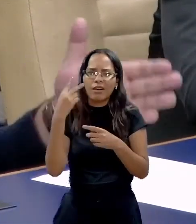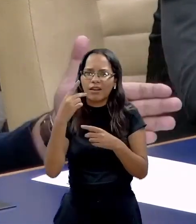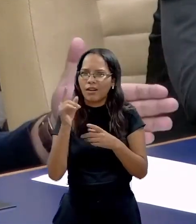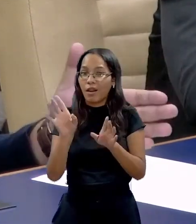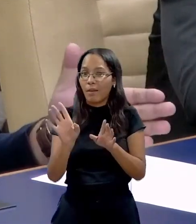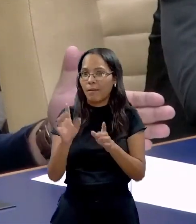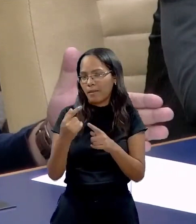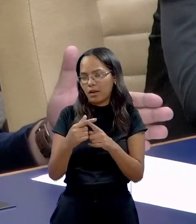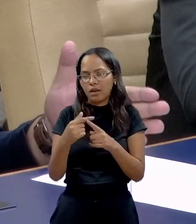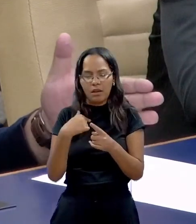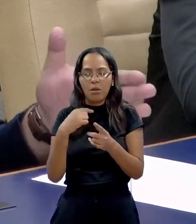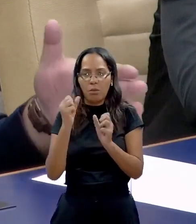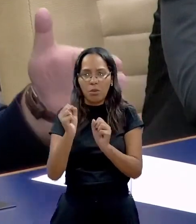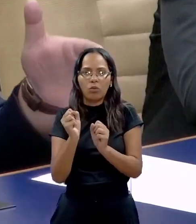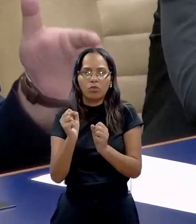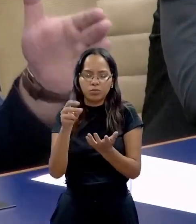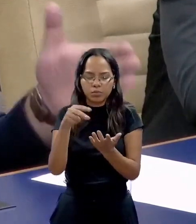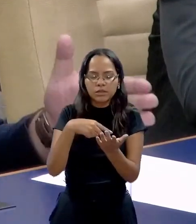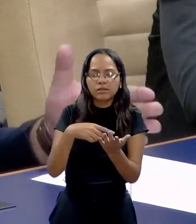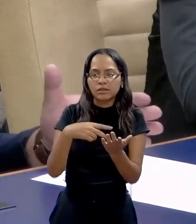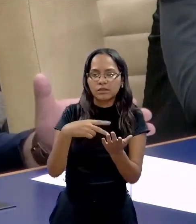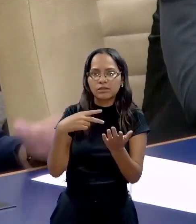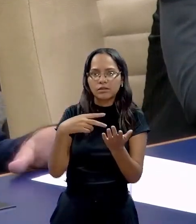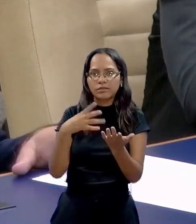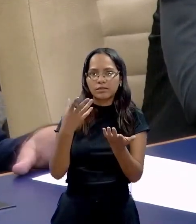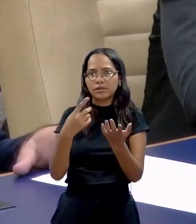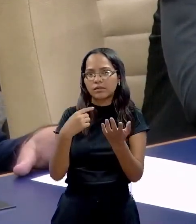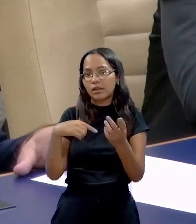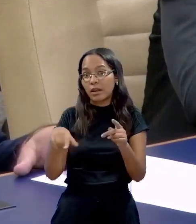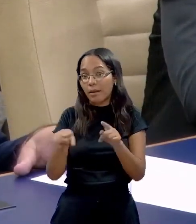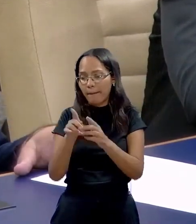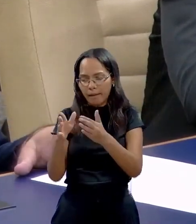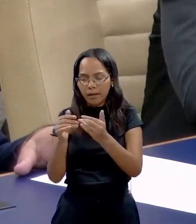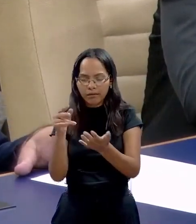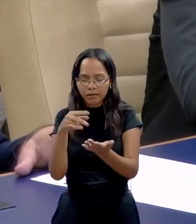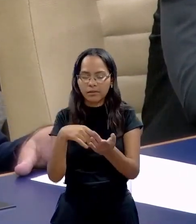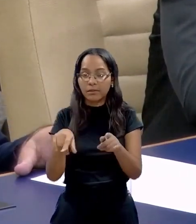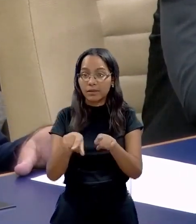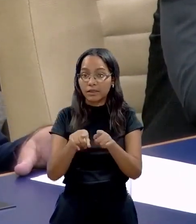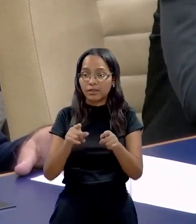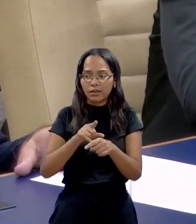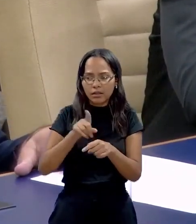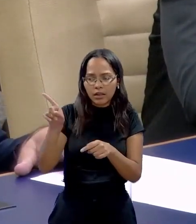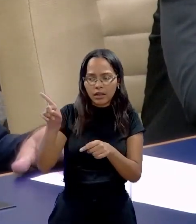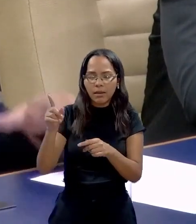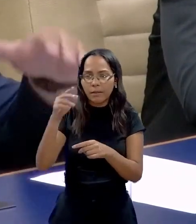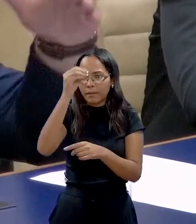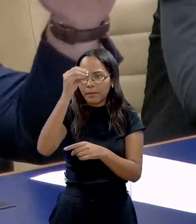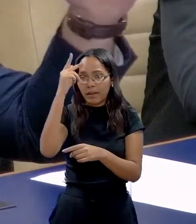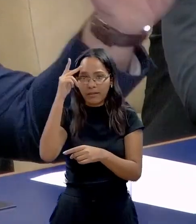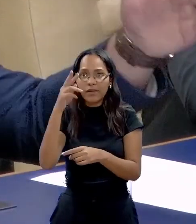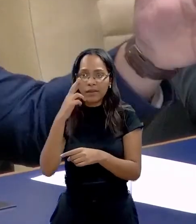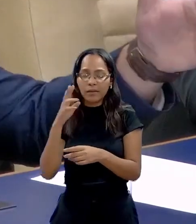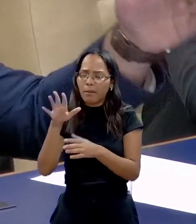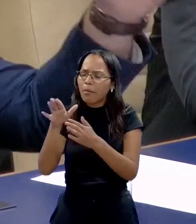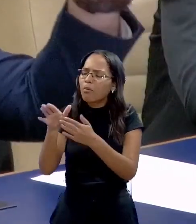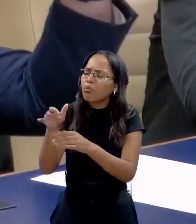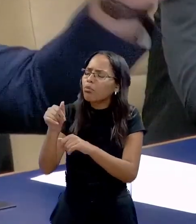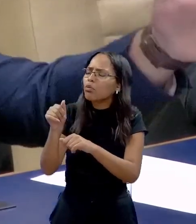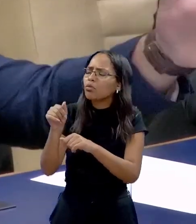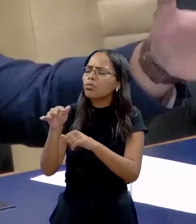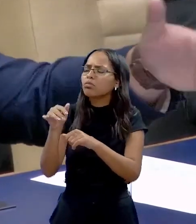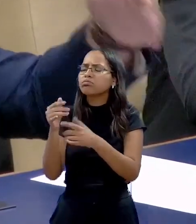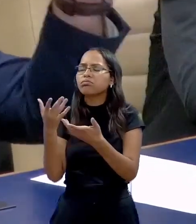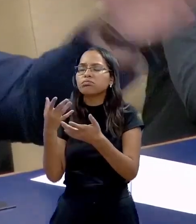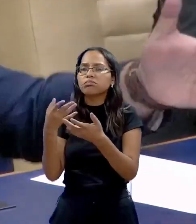de qualquer parlamentar. Mas além da vista que eu pedi, eu fui até o prefeito para buscar a solução, para não chegar o projeto lá